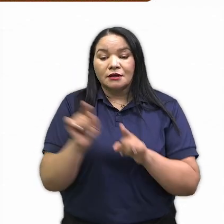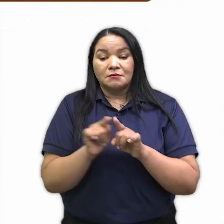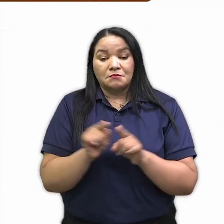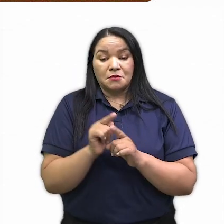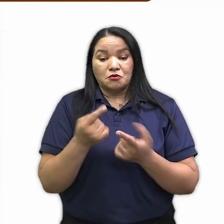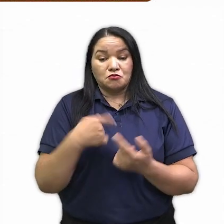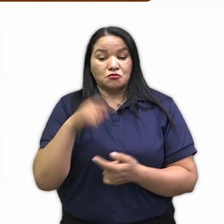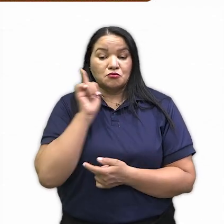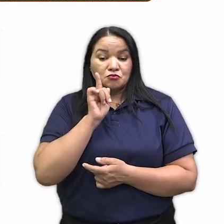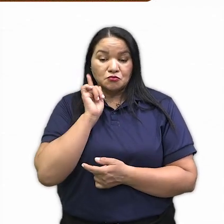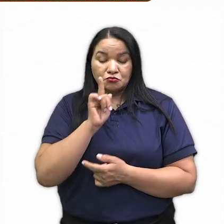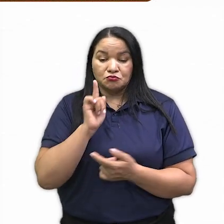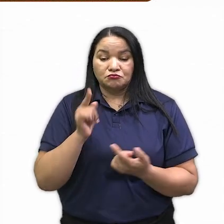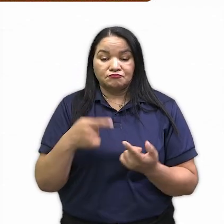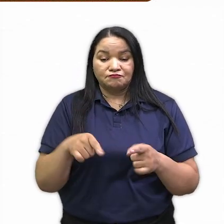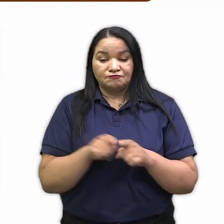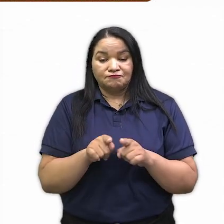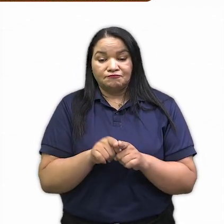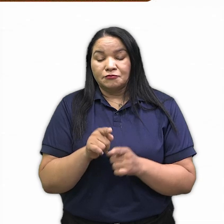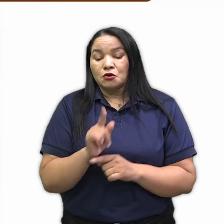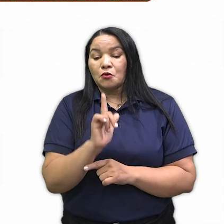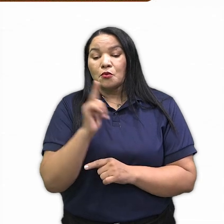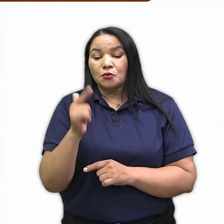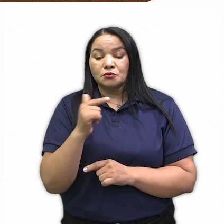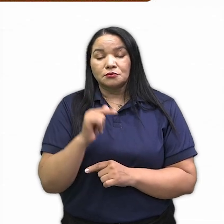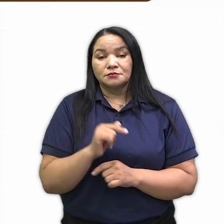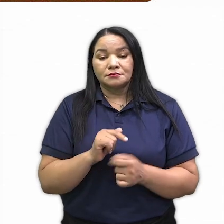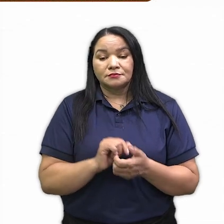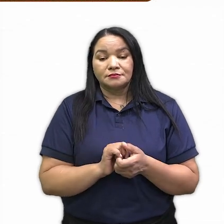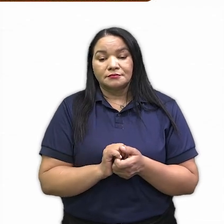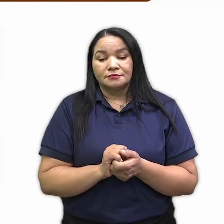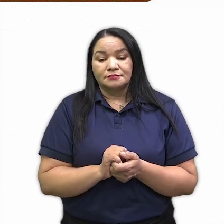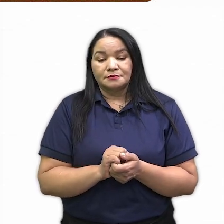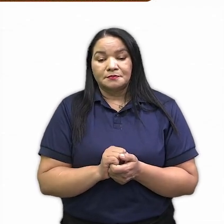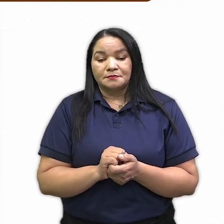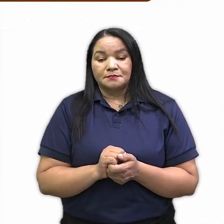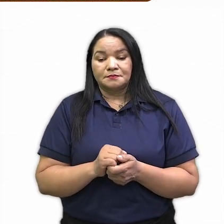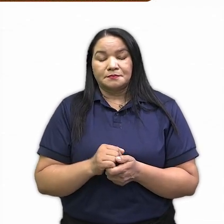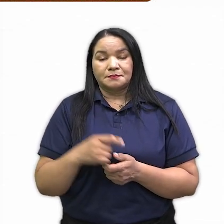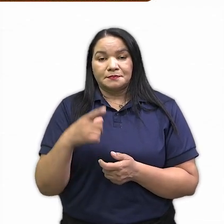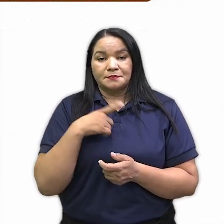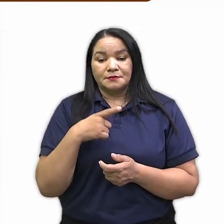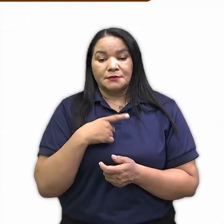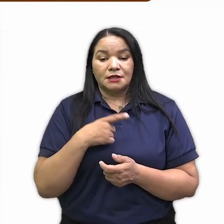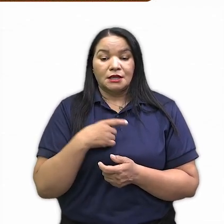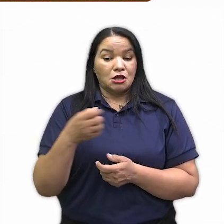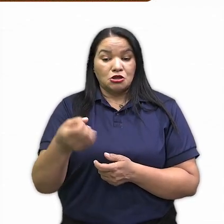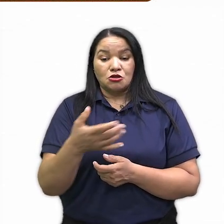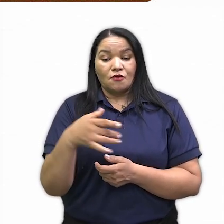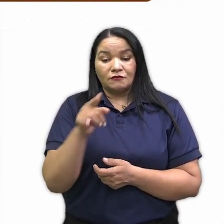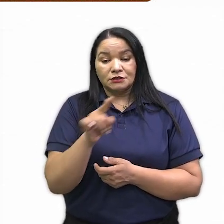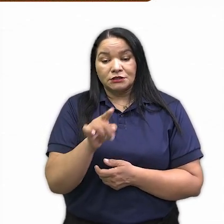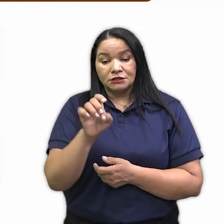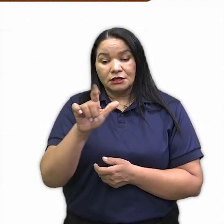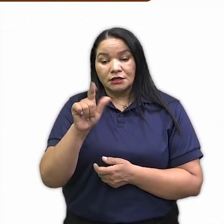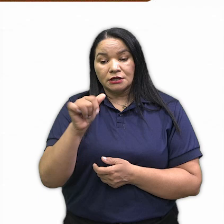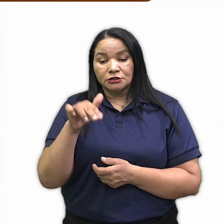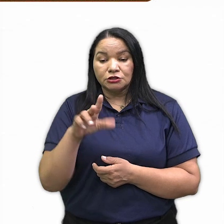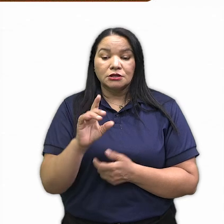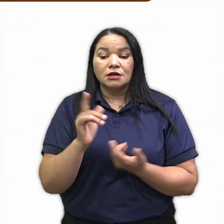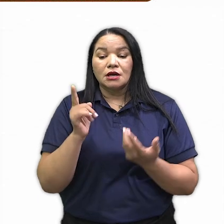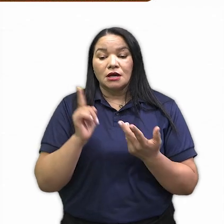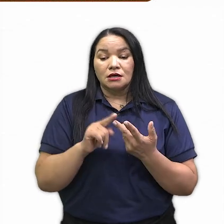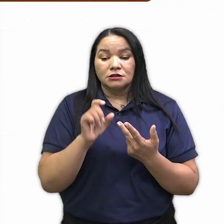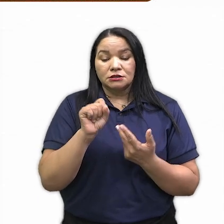Estados Unidos da América, ok? Mas além do Havaí, teremos aí a Nova Zelândia, Samoa, Tonga